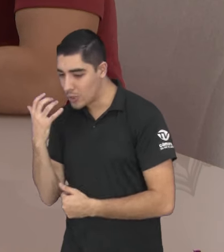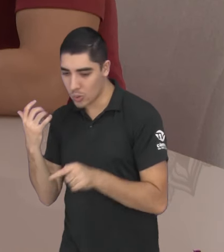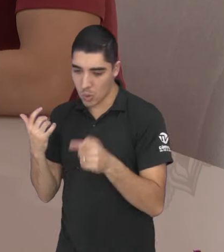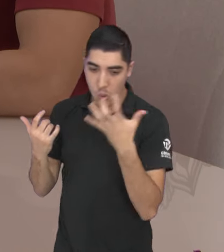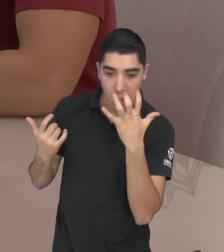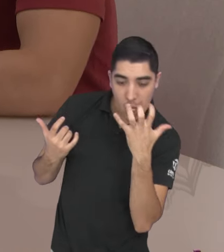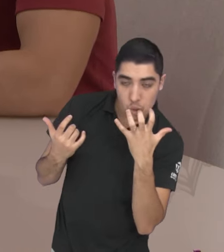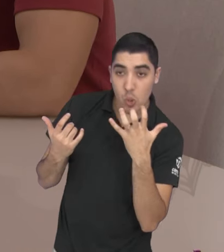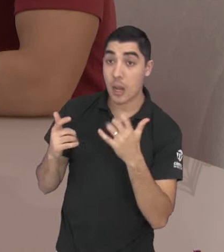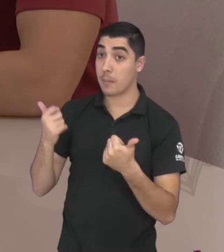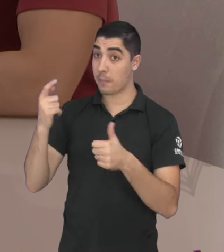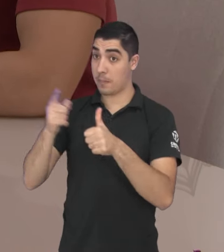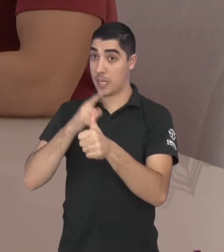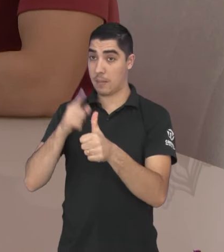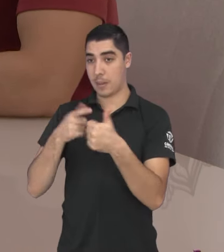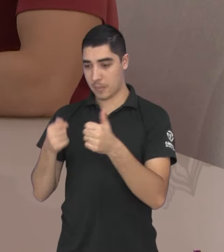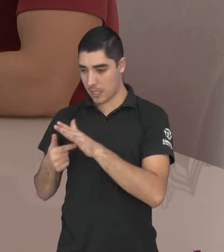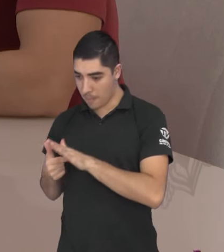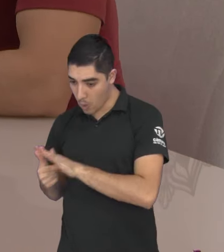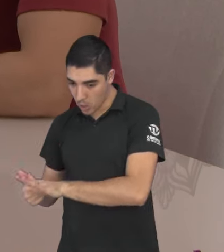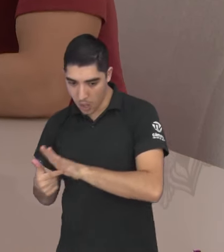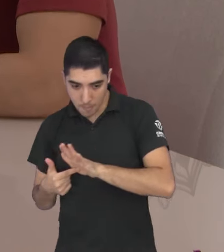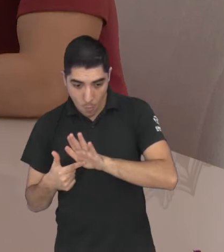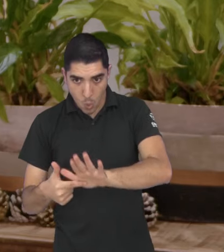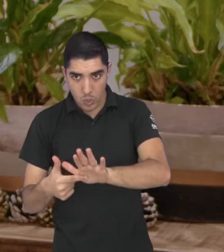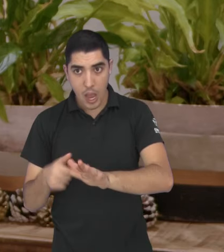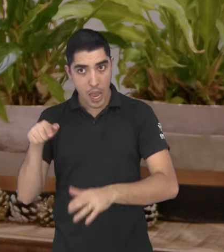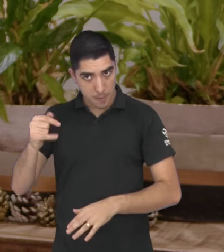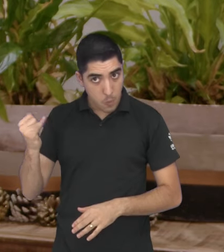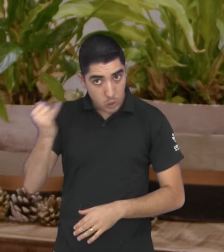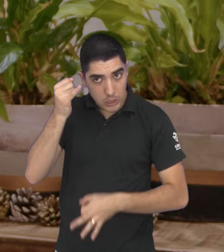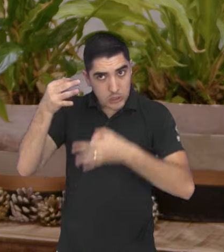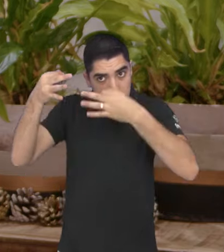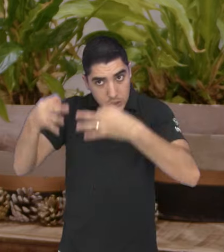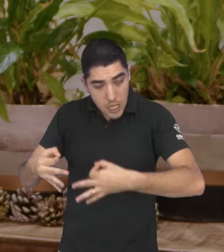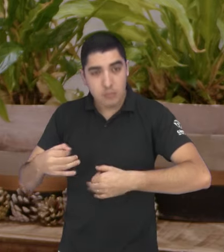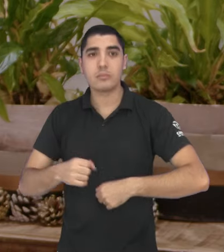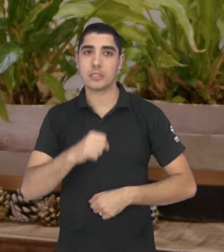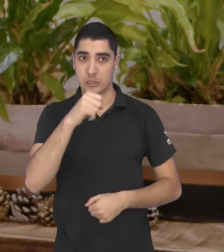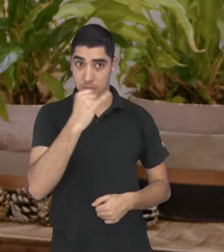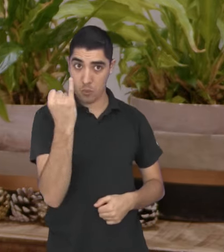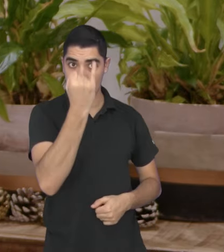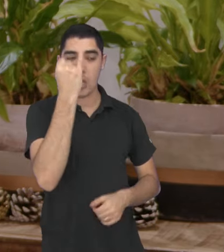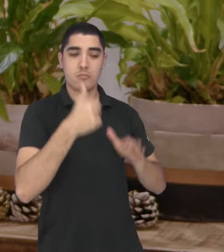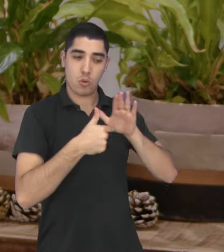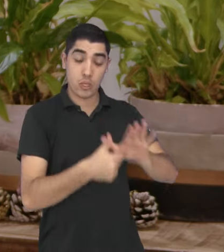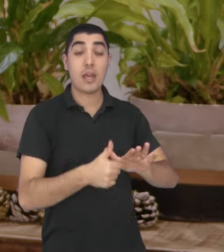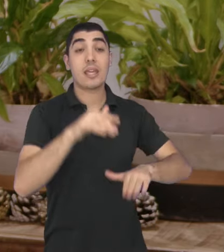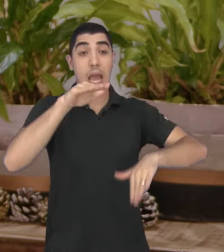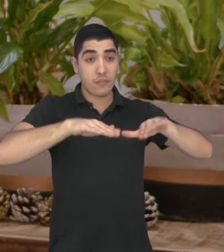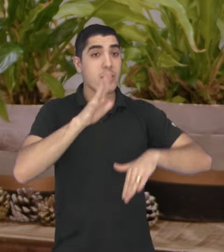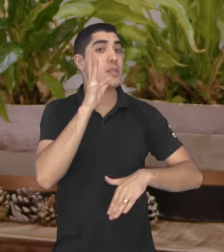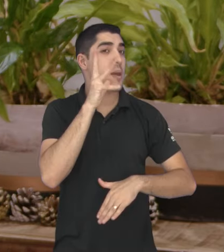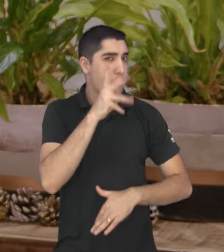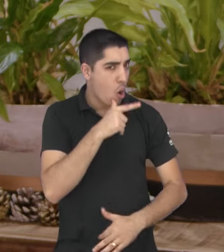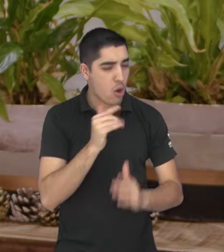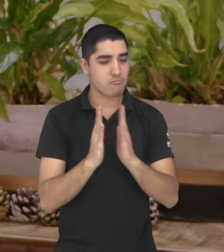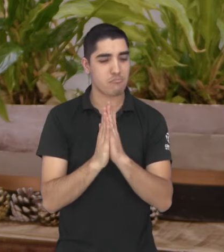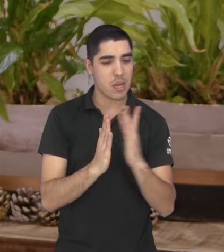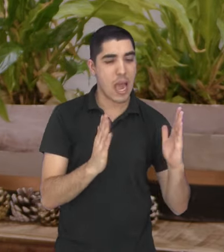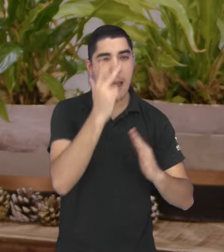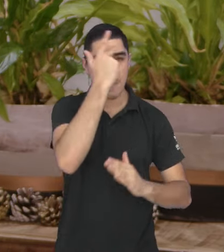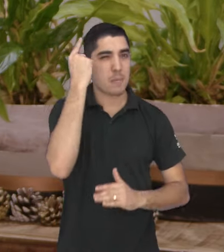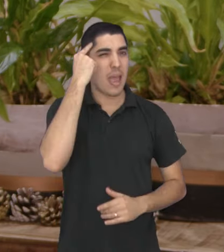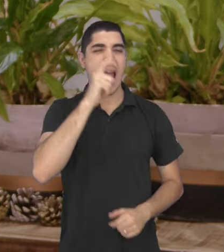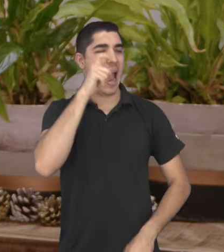a apresentação. Esse momento é crucial, né? É muito crucial e leva bastante tempo. O pessoal acha que é bem rápido, que é